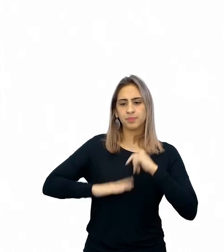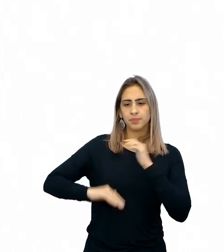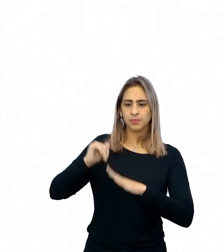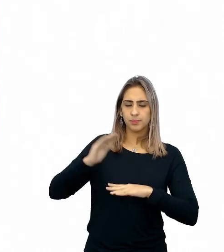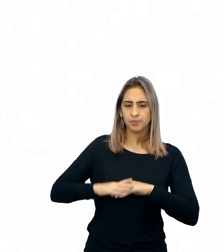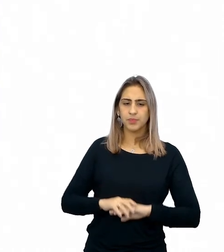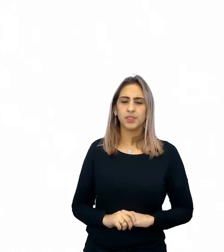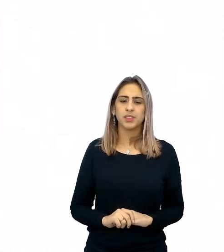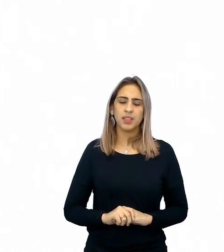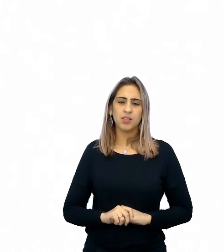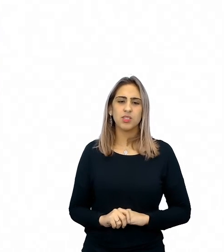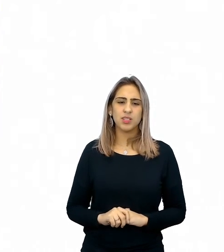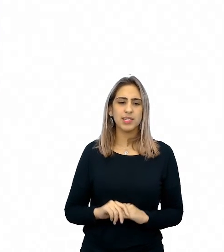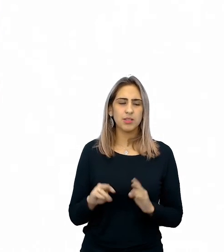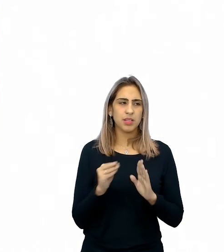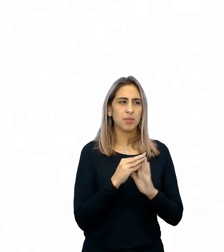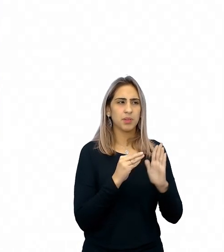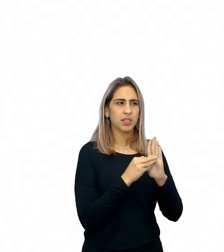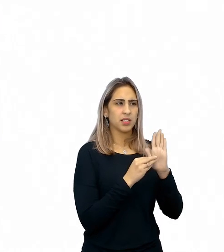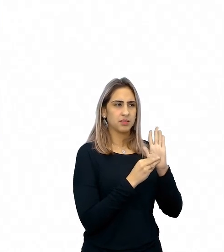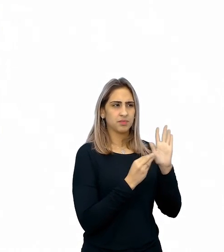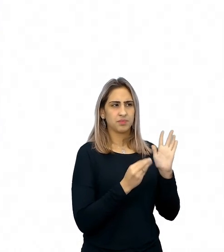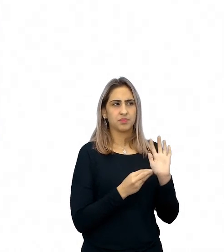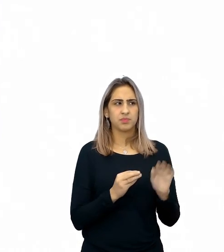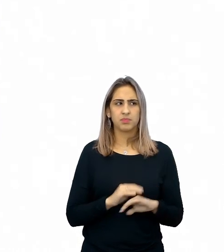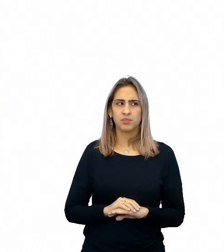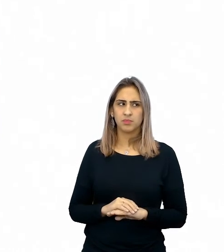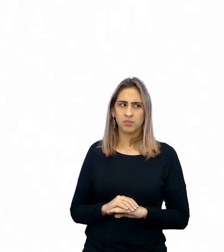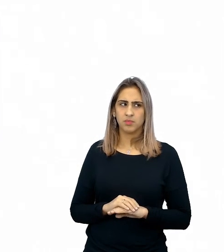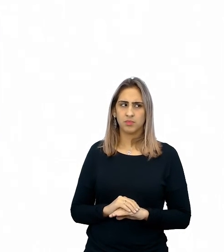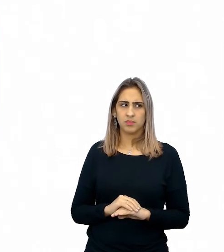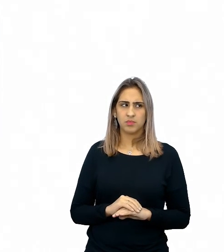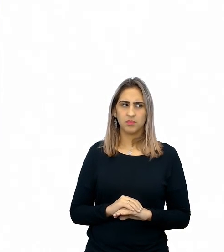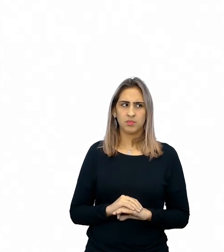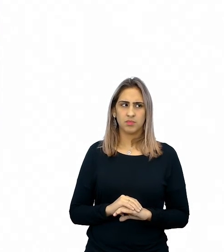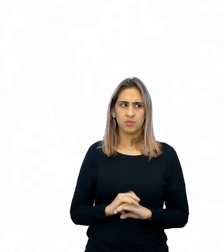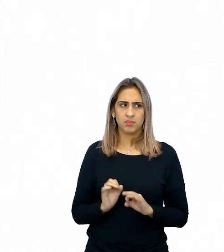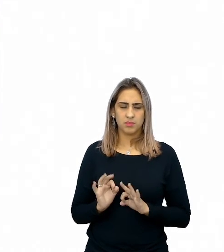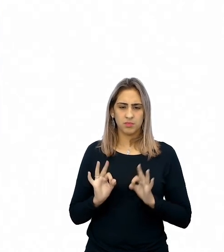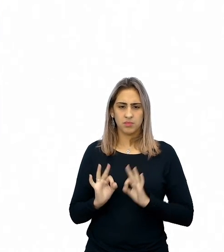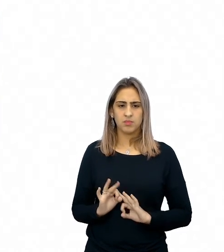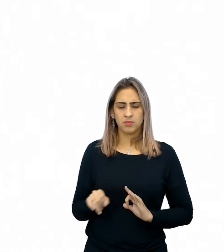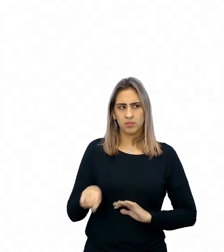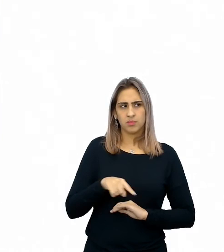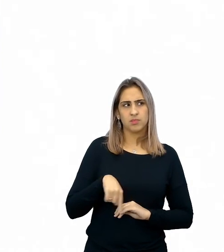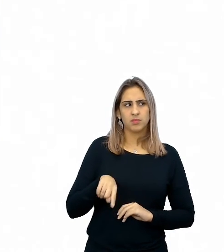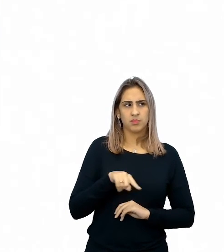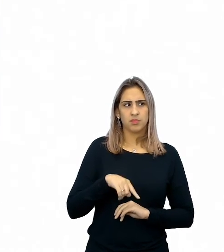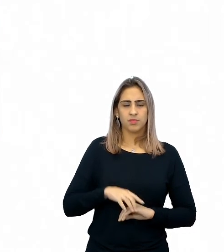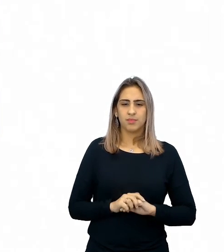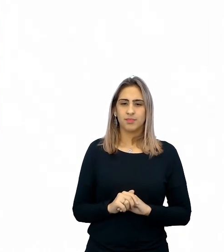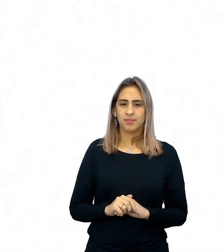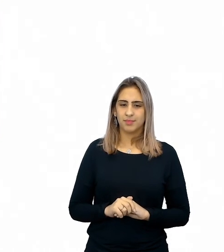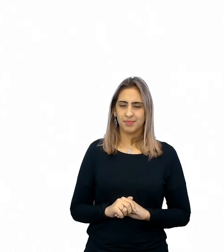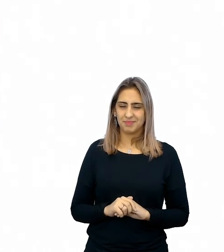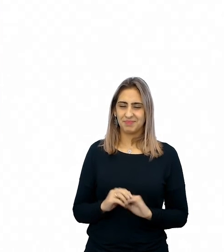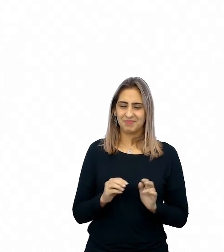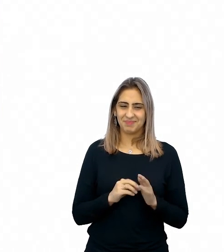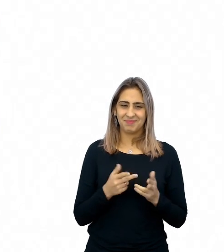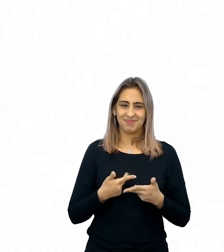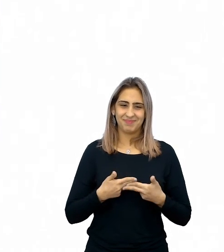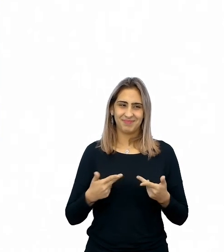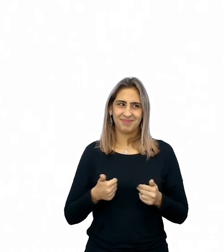habilidades que merecem ser revisitadas e aprofundadas. Mas, com certeza, professor, você deve ter os seus próprios instrumentos